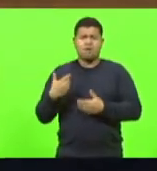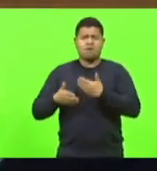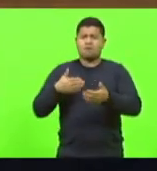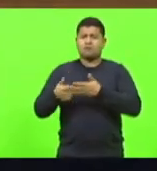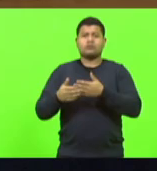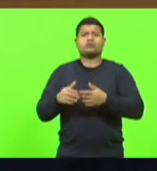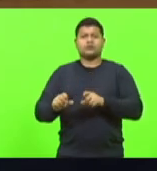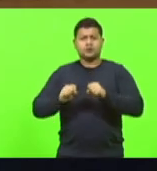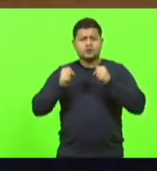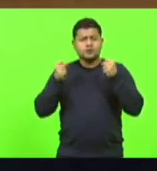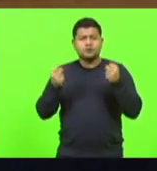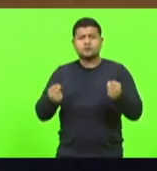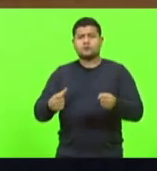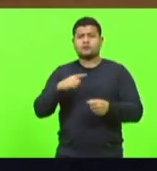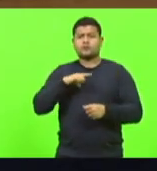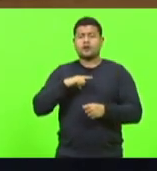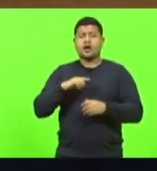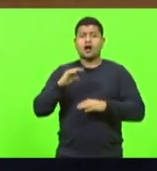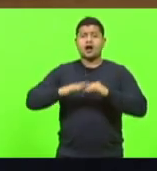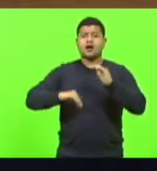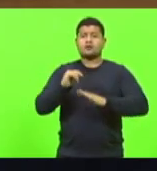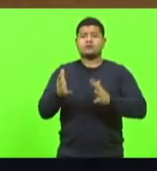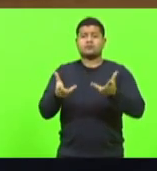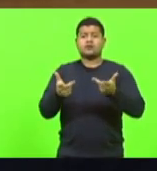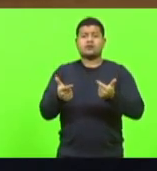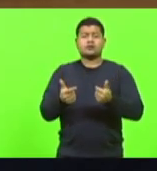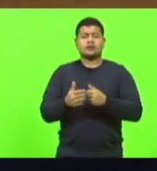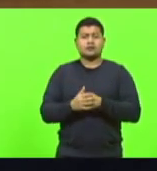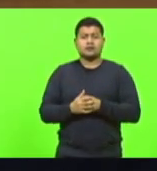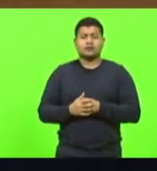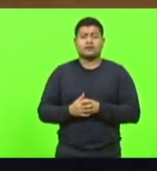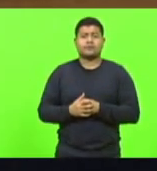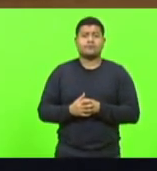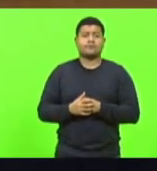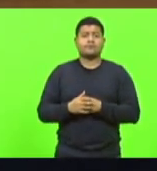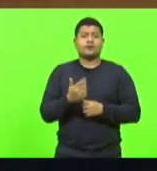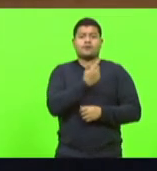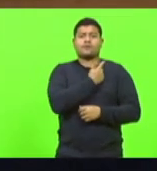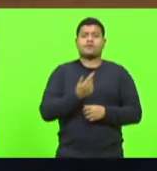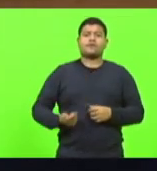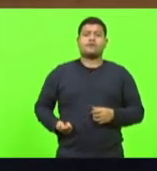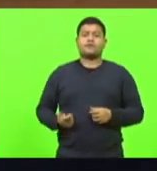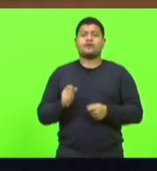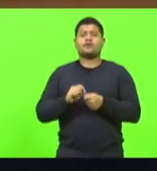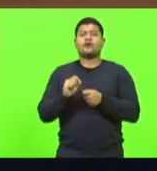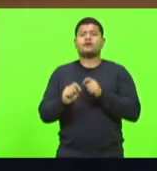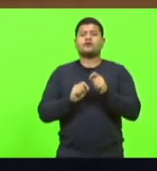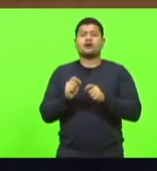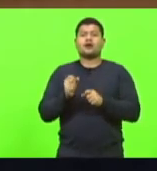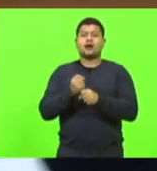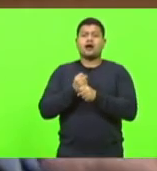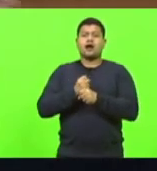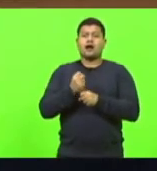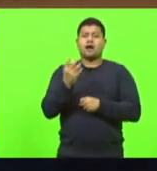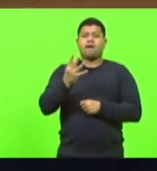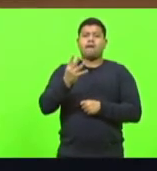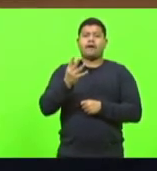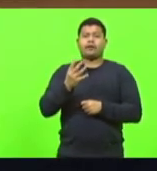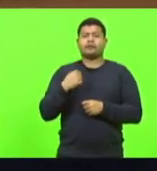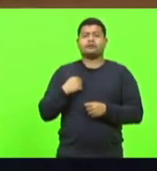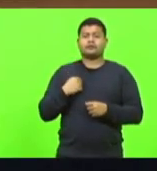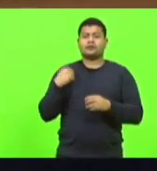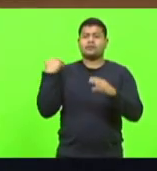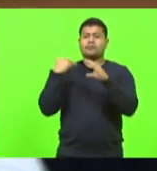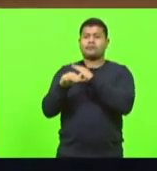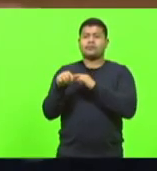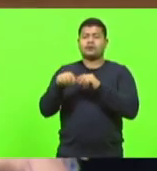entrego a melhor segurança pública de Santa Catarina e o quê que o governo faz a cada quatro anos vem para cá